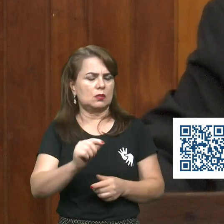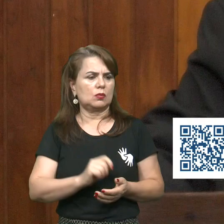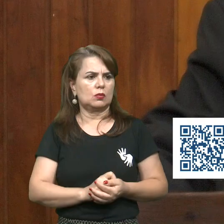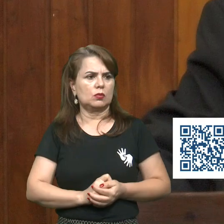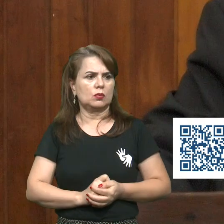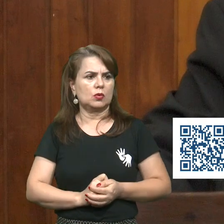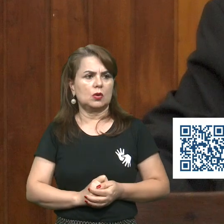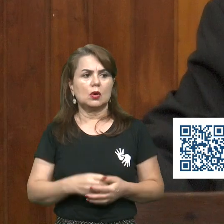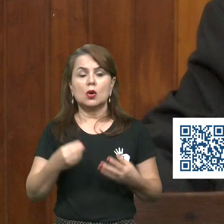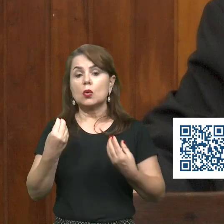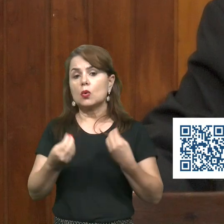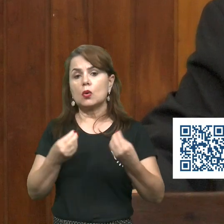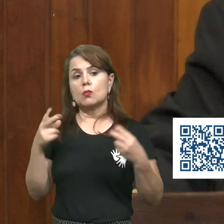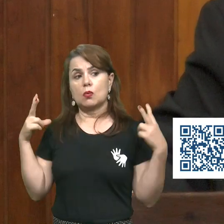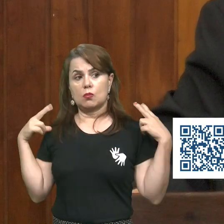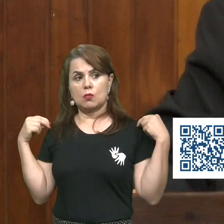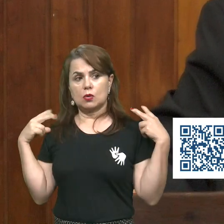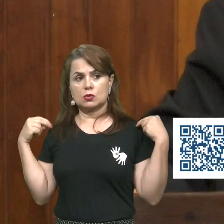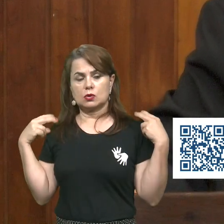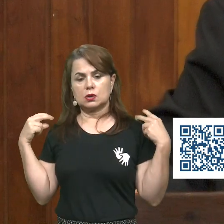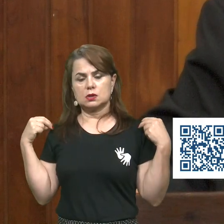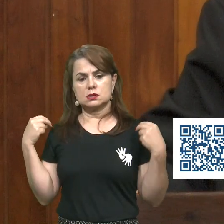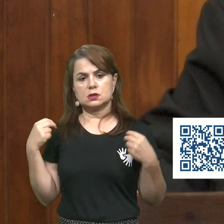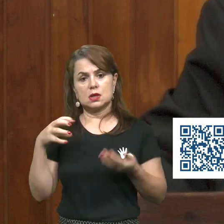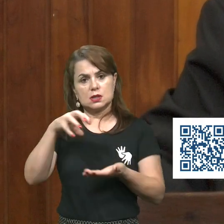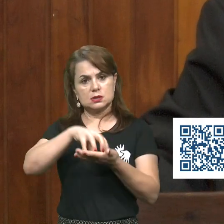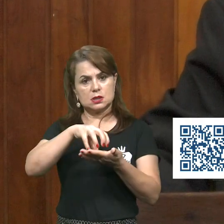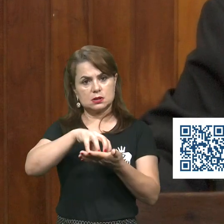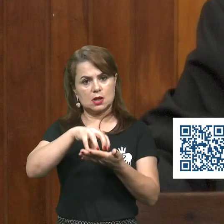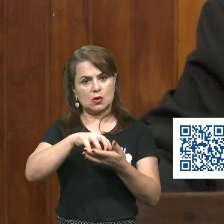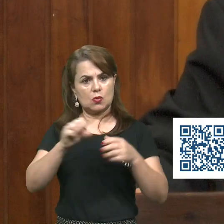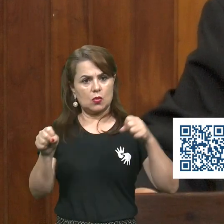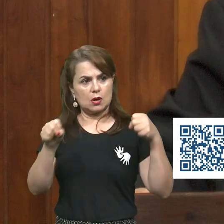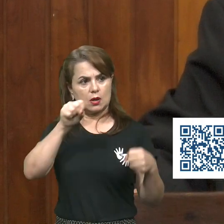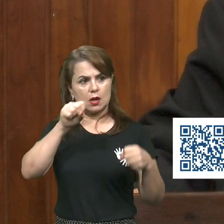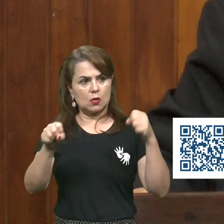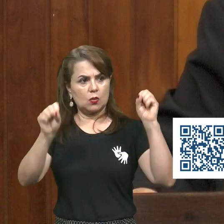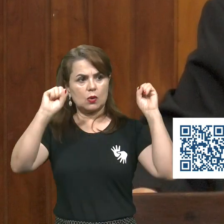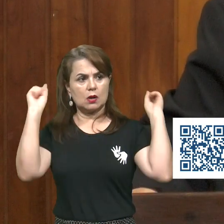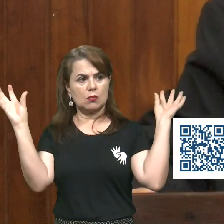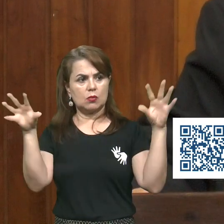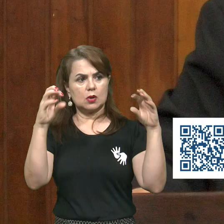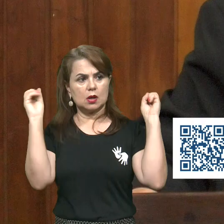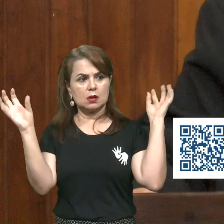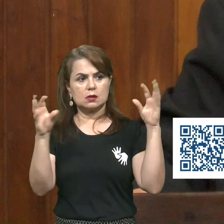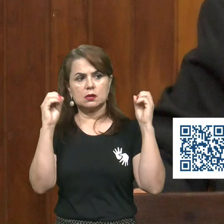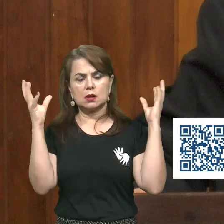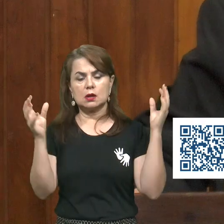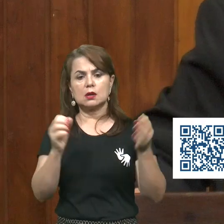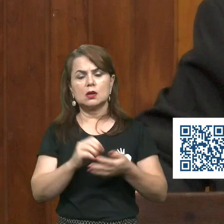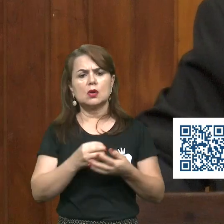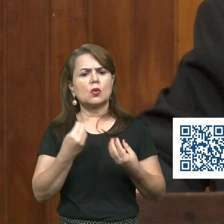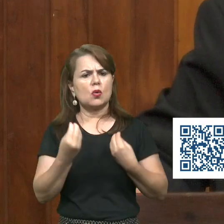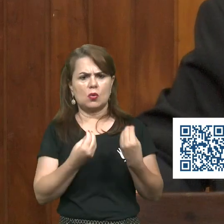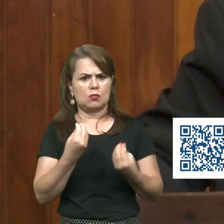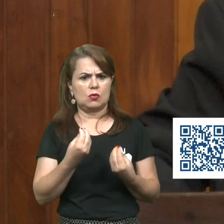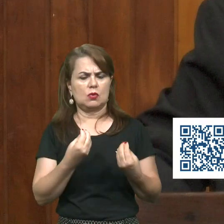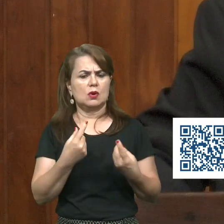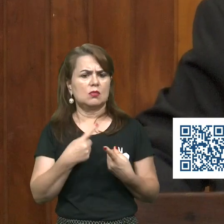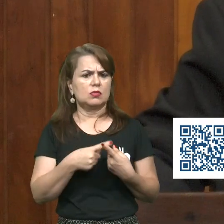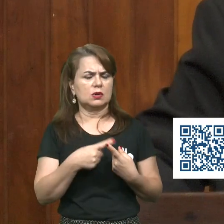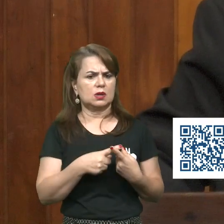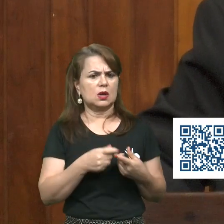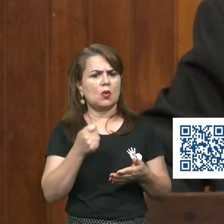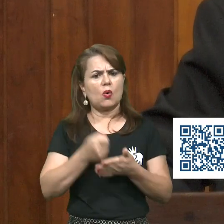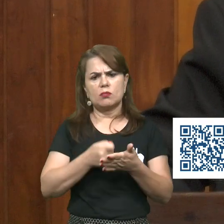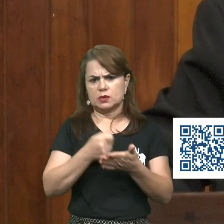lá da central de ambulâncias tem para fazer hora extra por necessidade, não